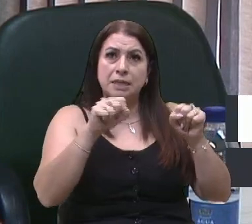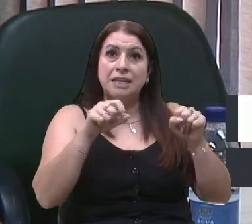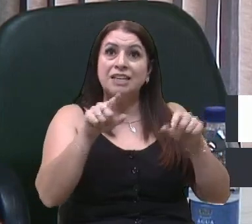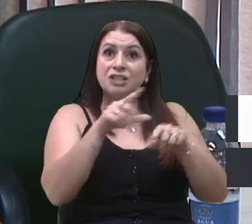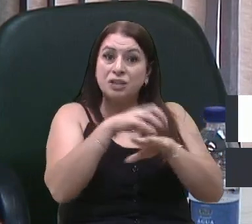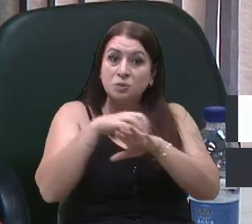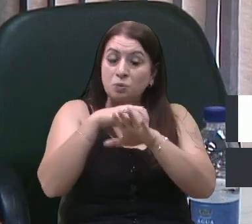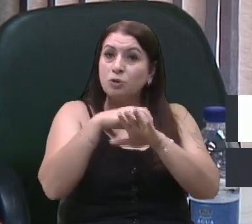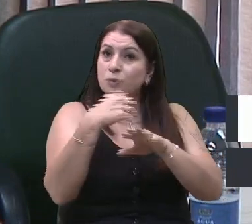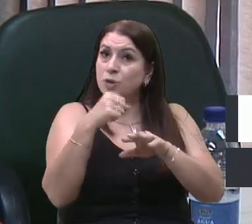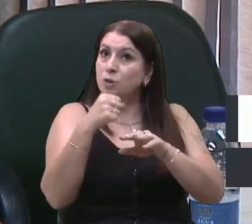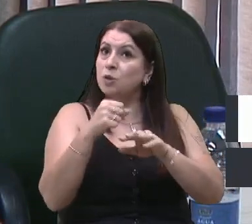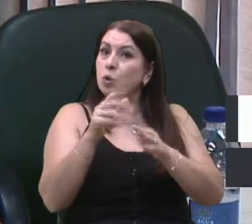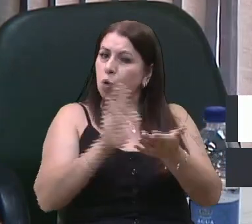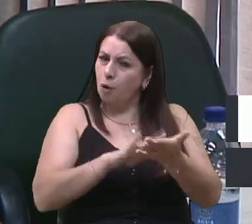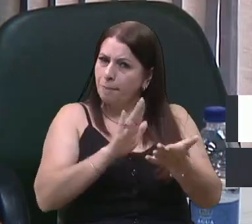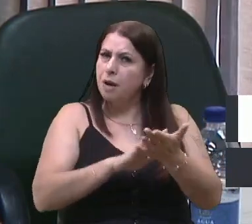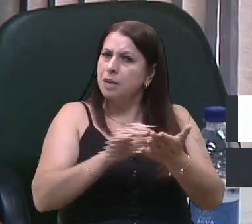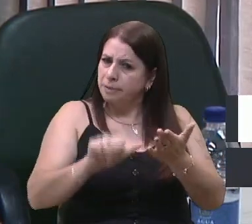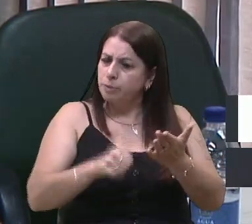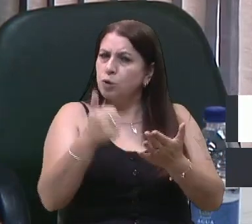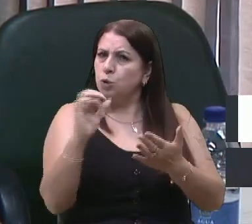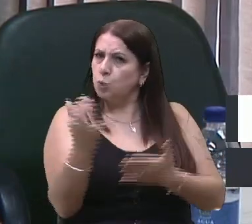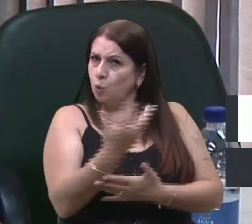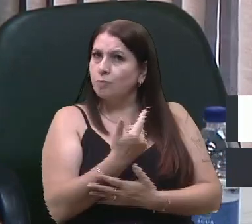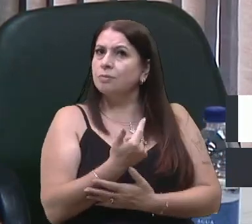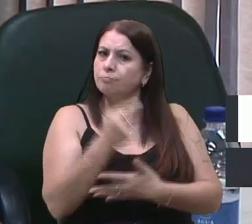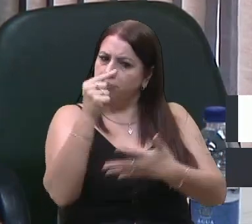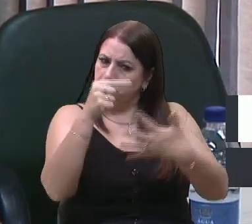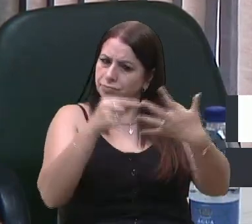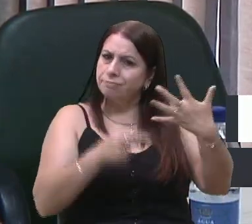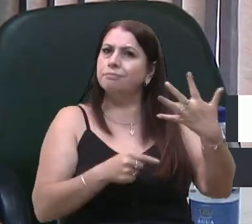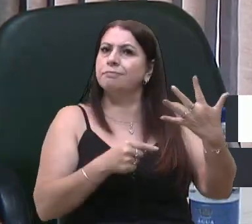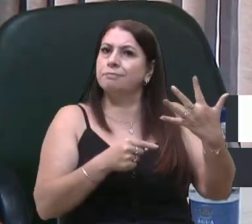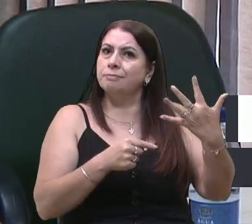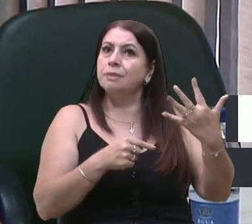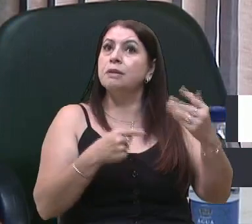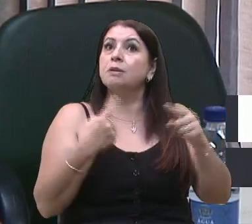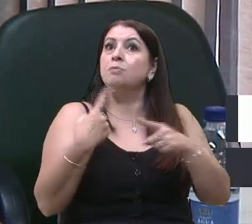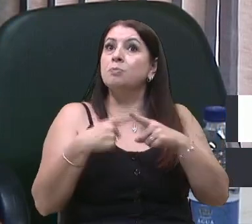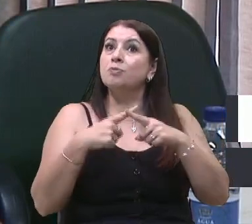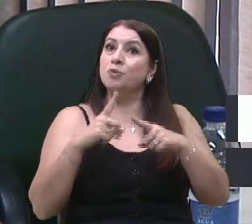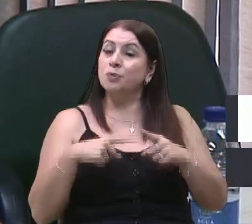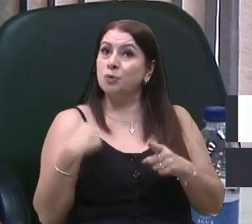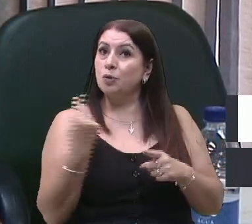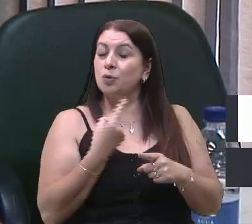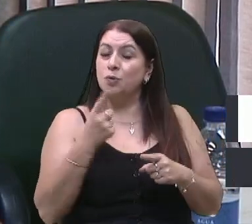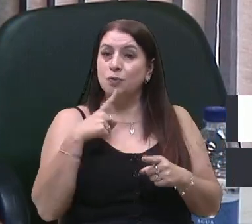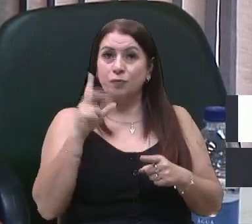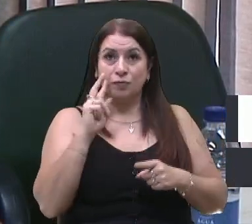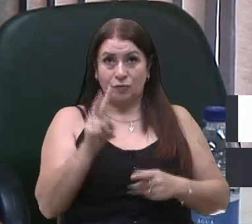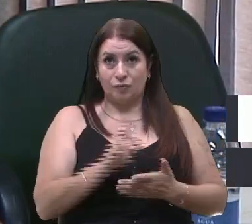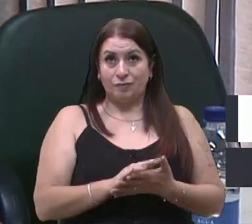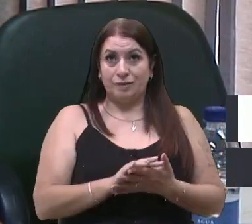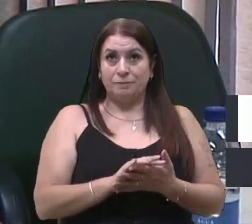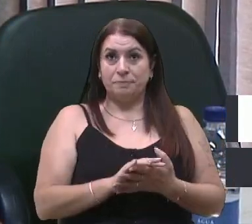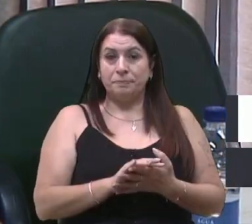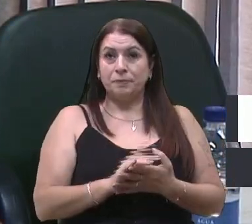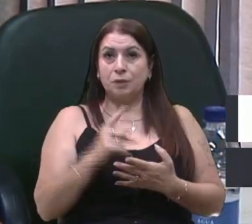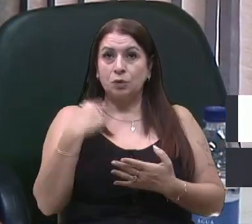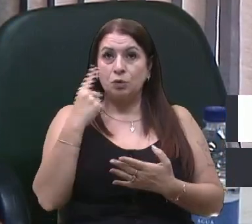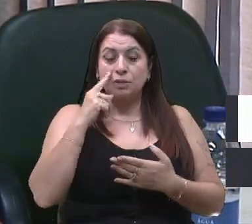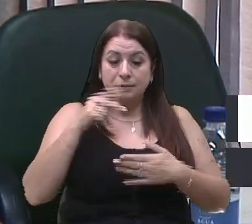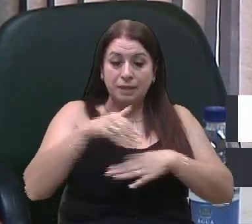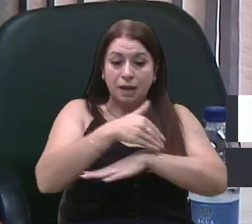essas melhorias todas, essas necessidades todas. Até porque, se nós se nós cruzarmos a